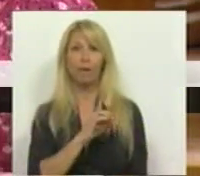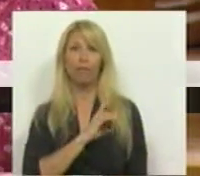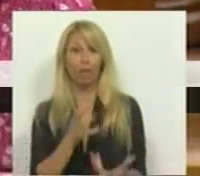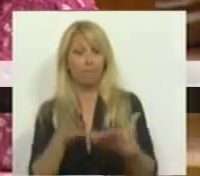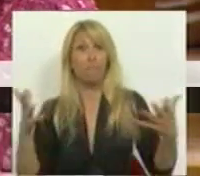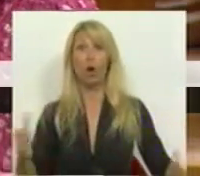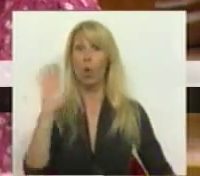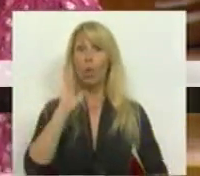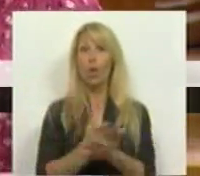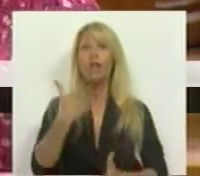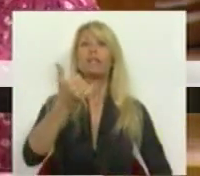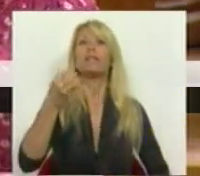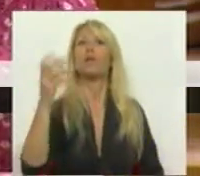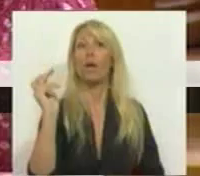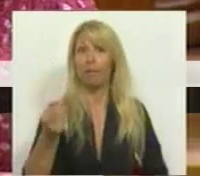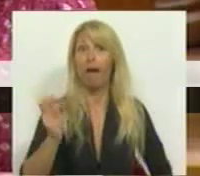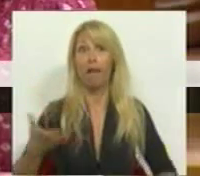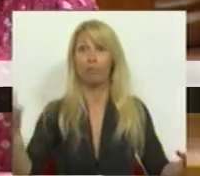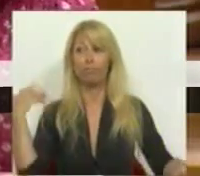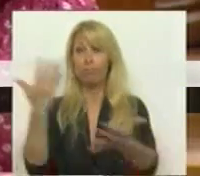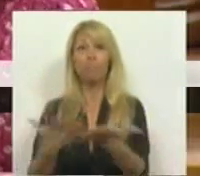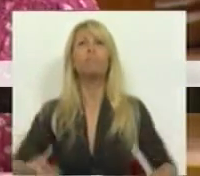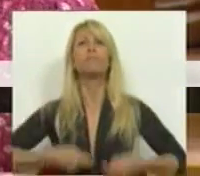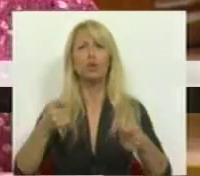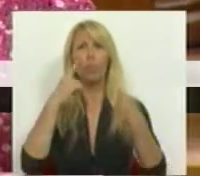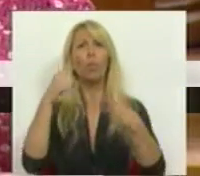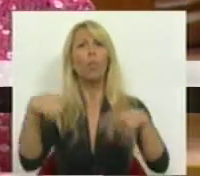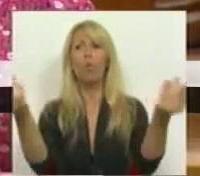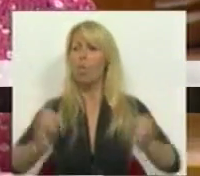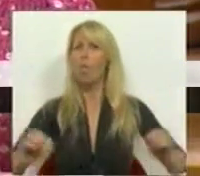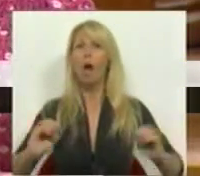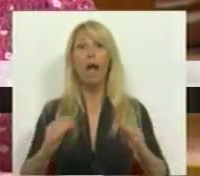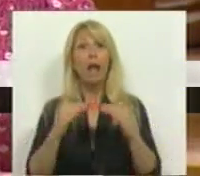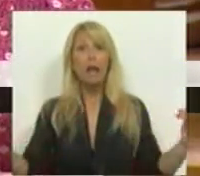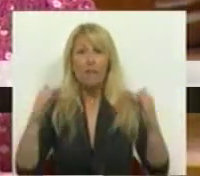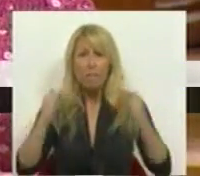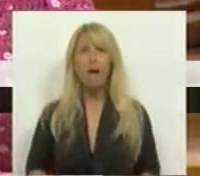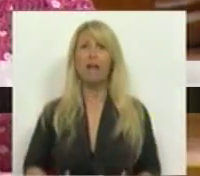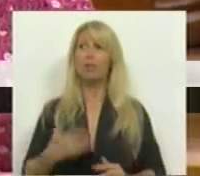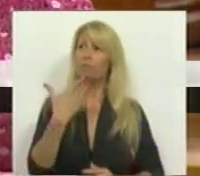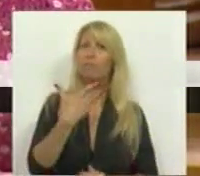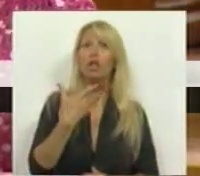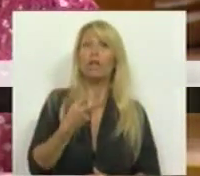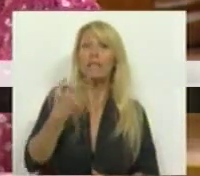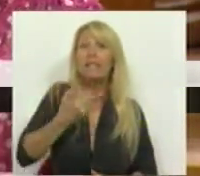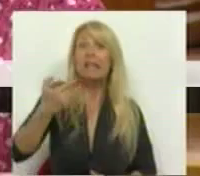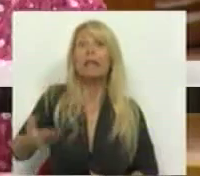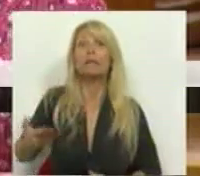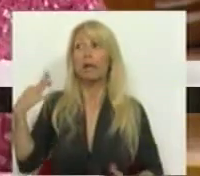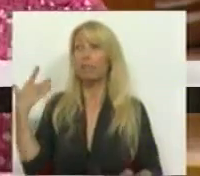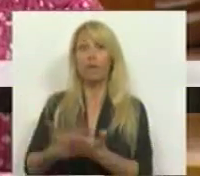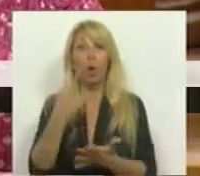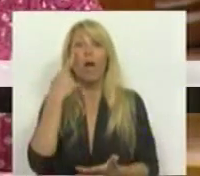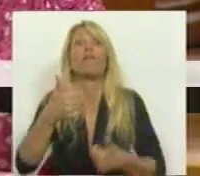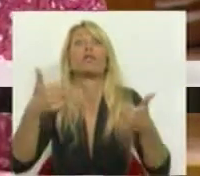últimos 50 anos, o investimento público que não apresentava níveis tão baixos desde 1977, vejam bem, a